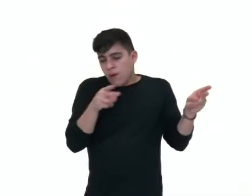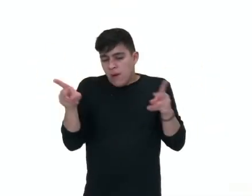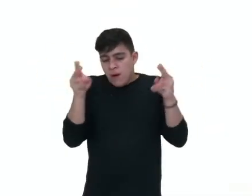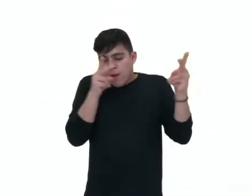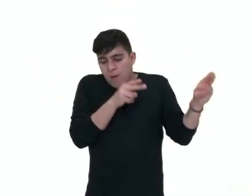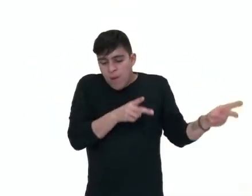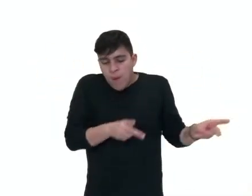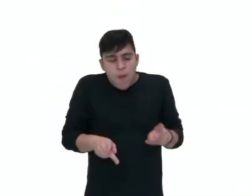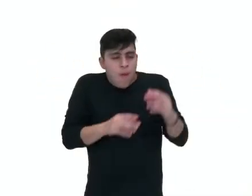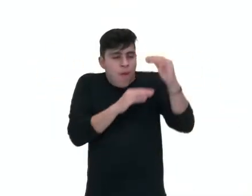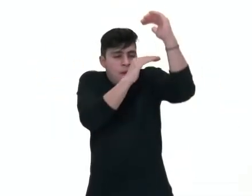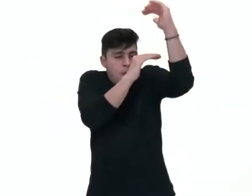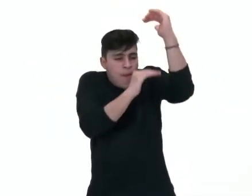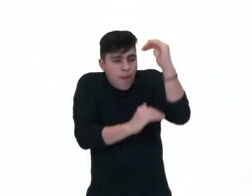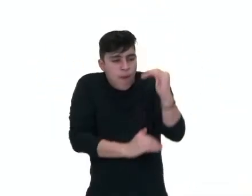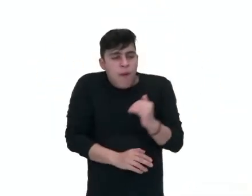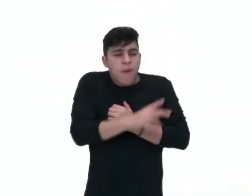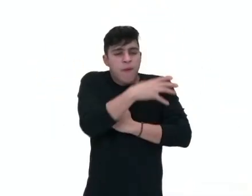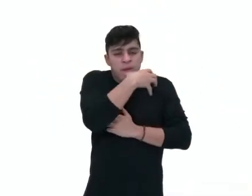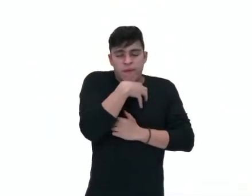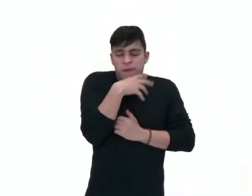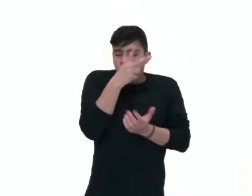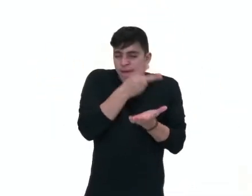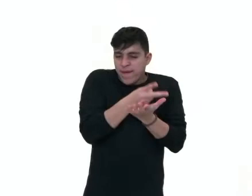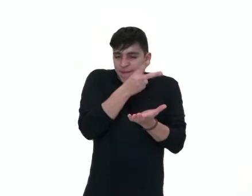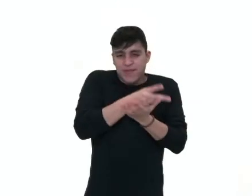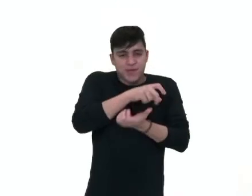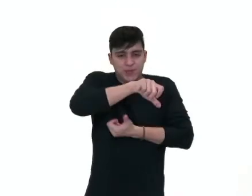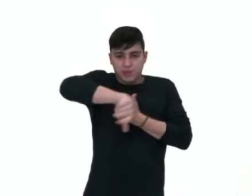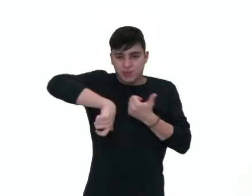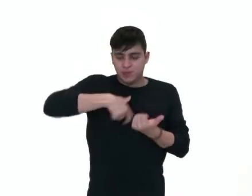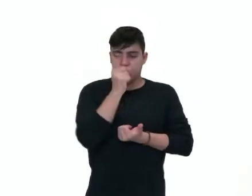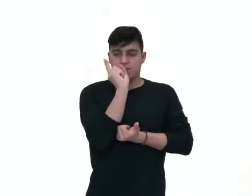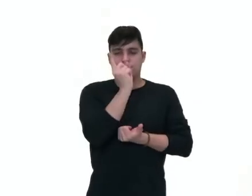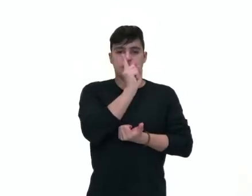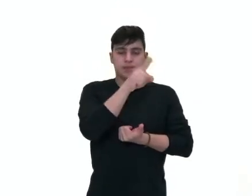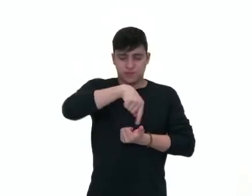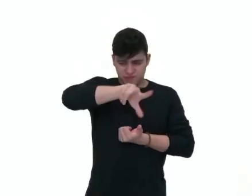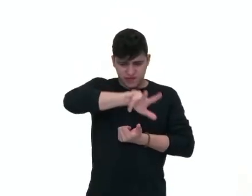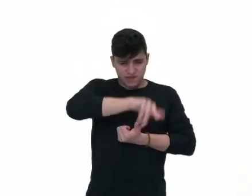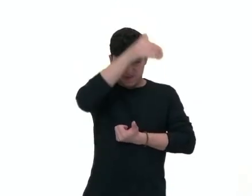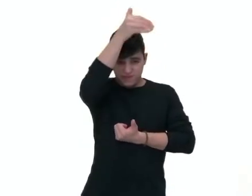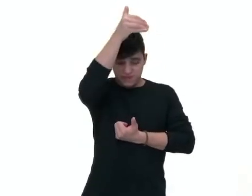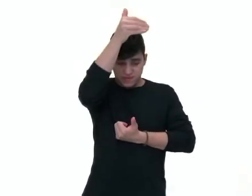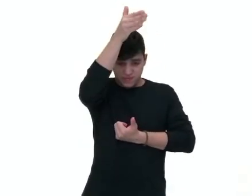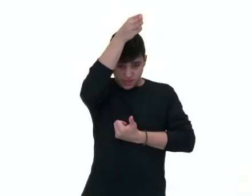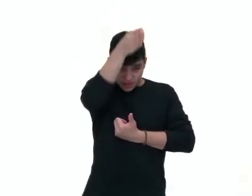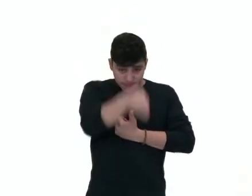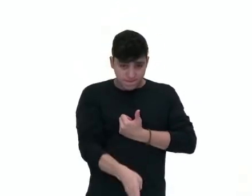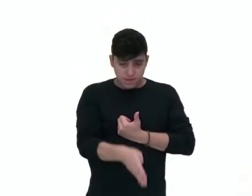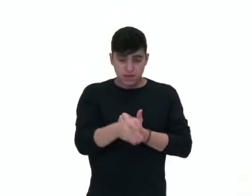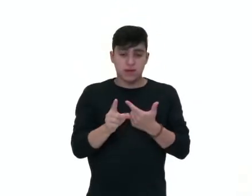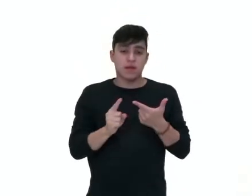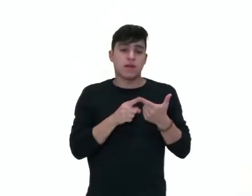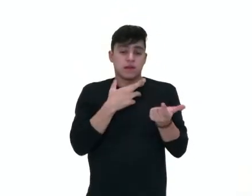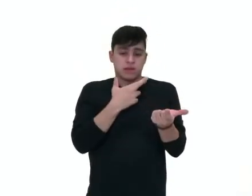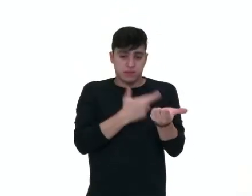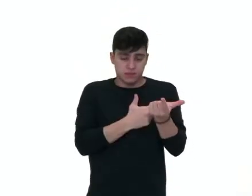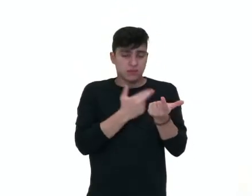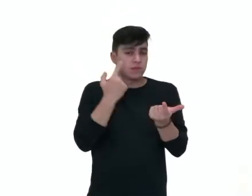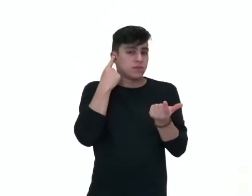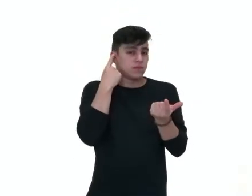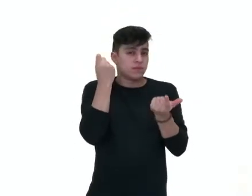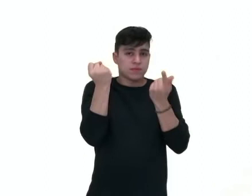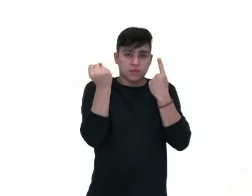execução. Então vai ser sempre aquele mesmo pulso, aquela mesma marcação, né? Já o ritmo é a sucessão de sons